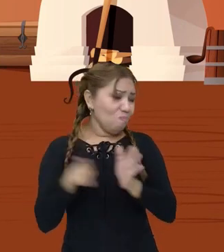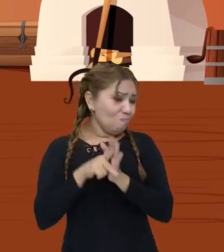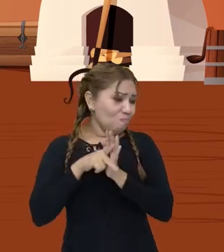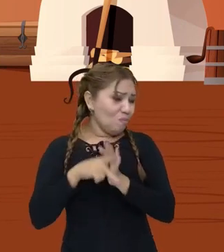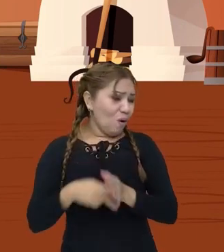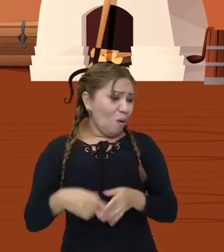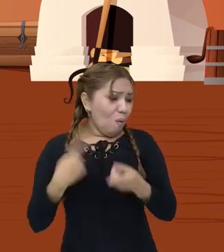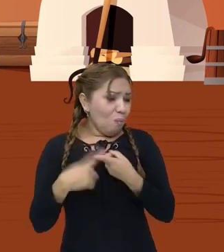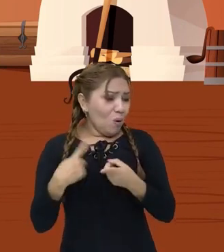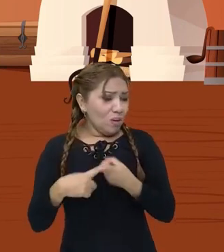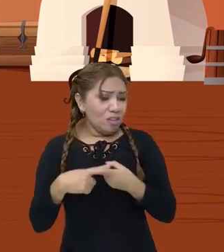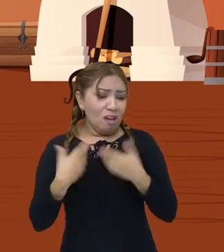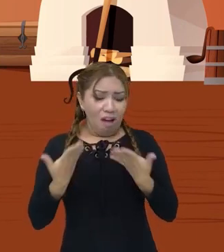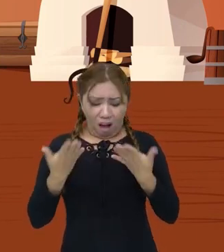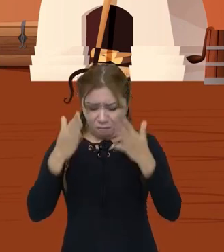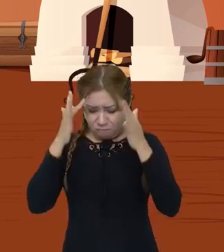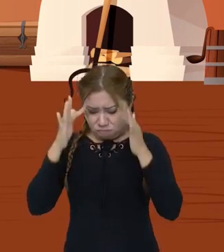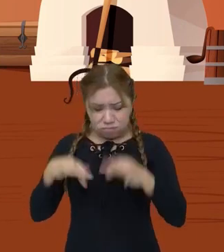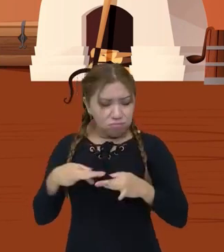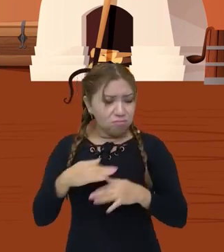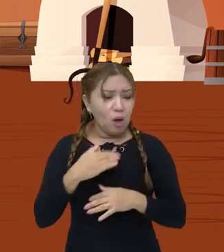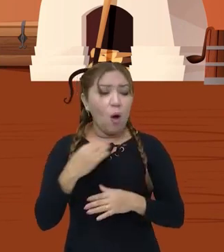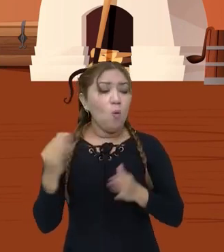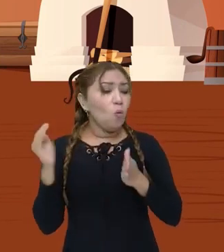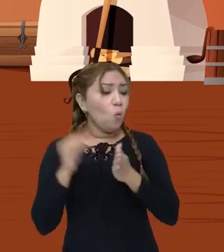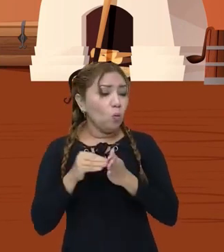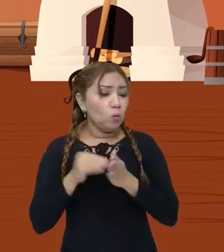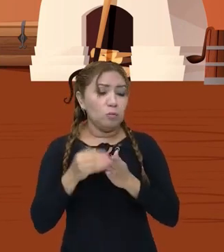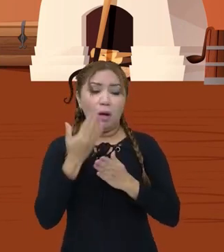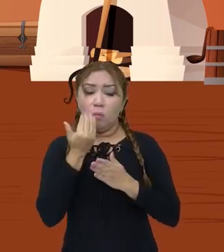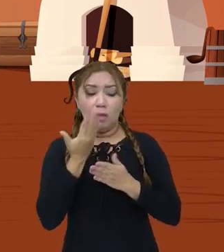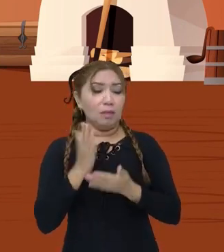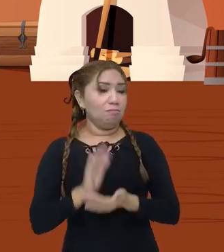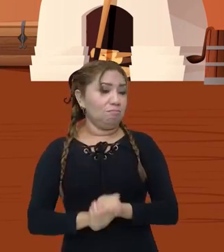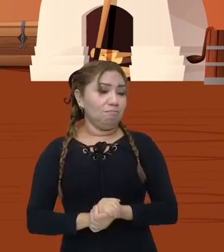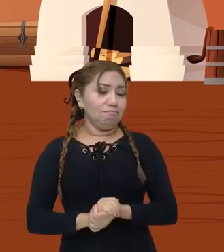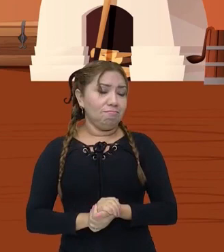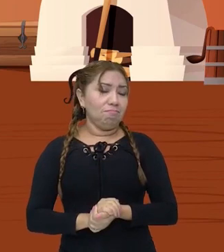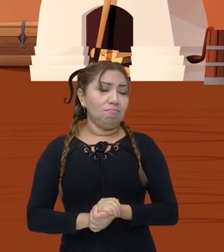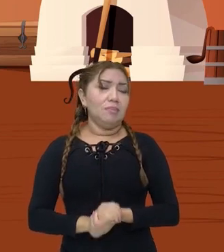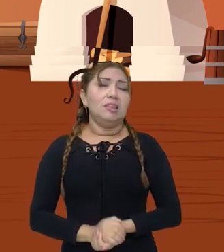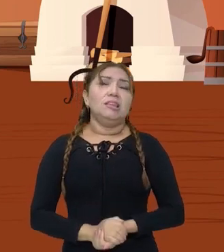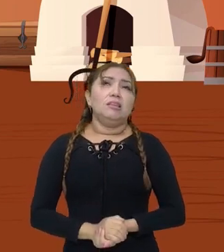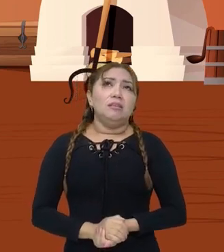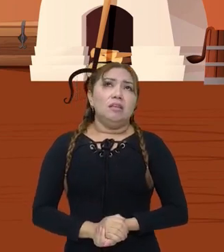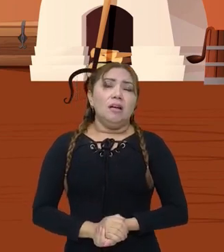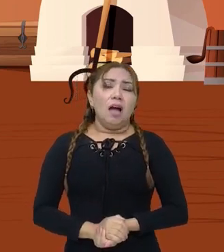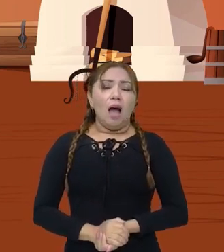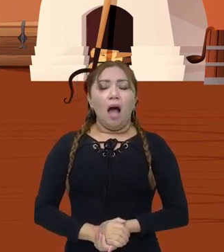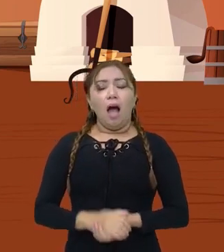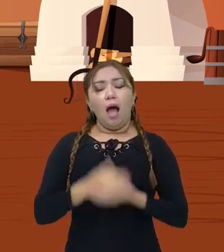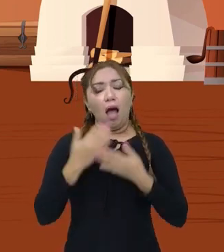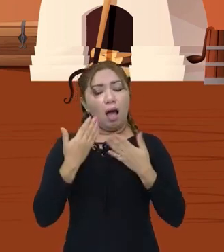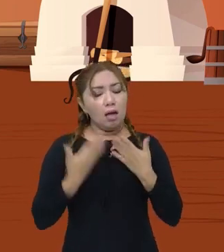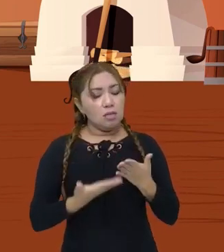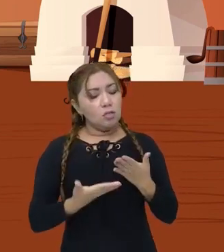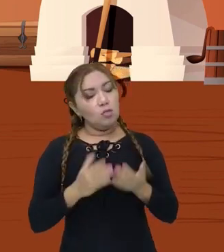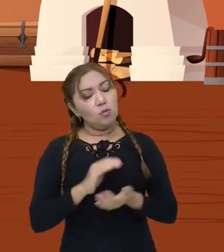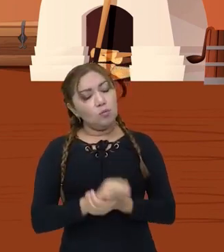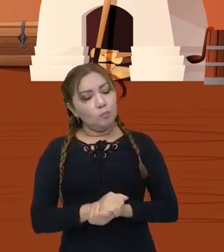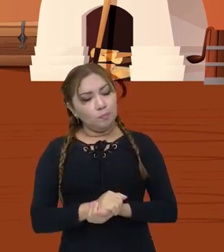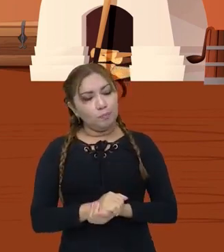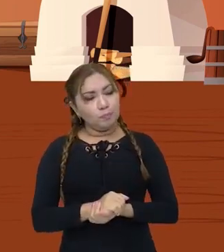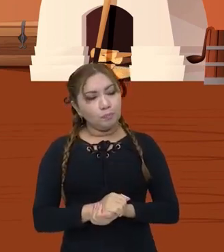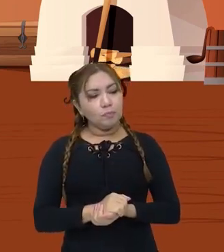sua última refeição, o pescador pediu para sua mulher preparar um